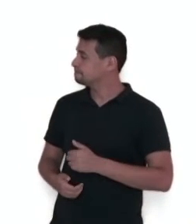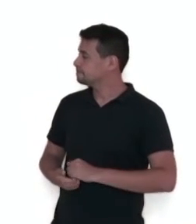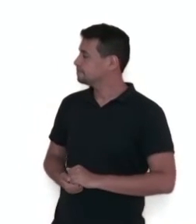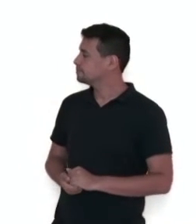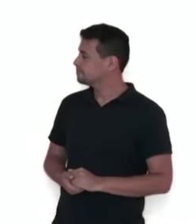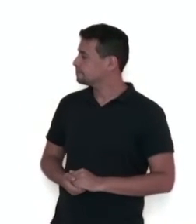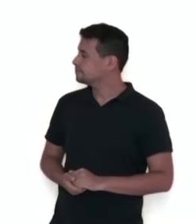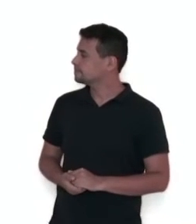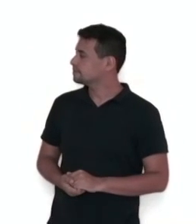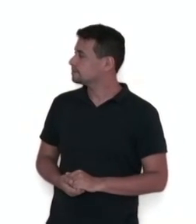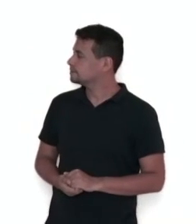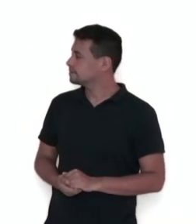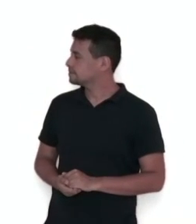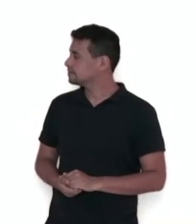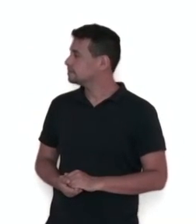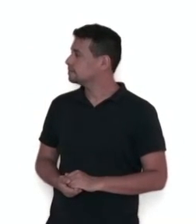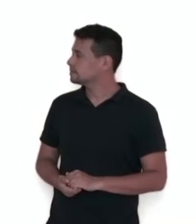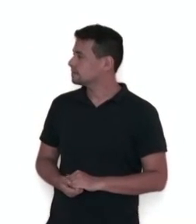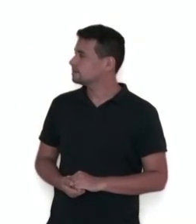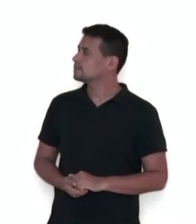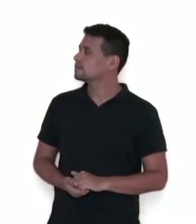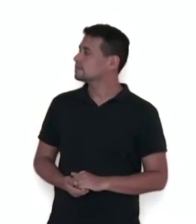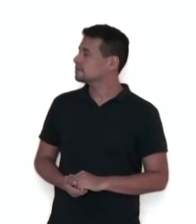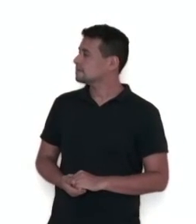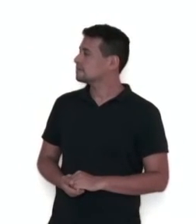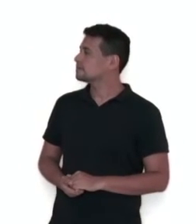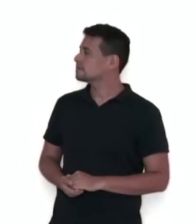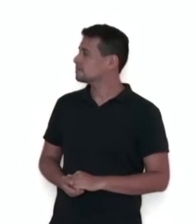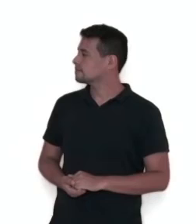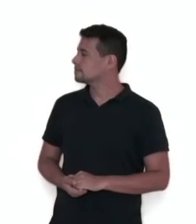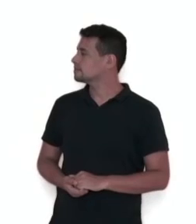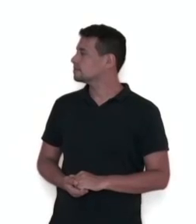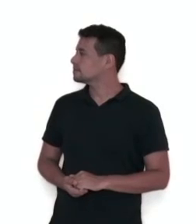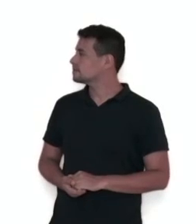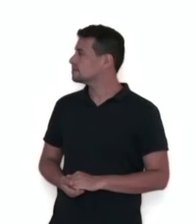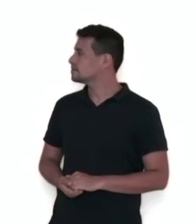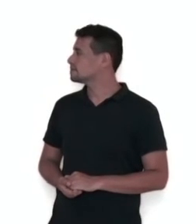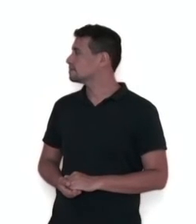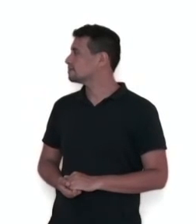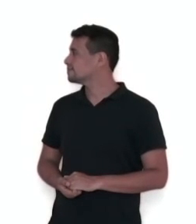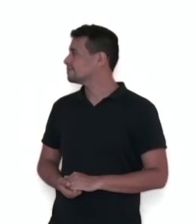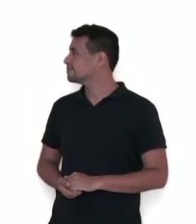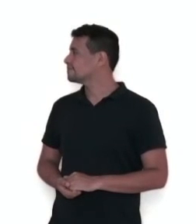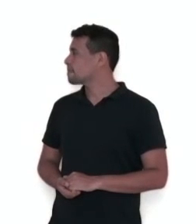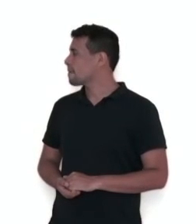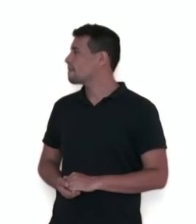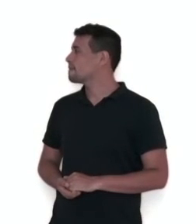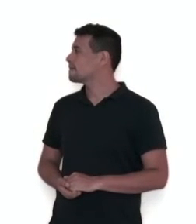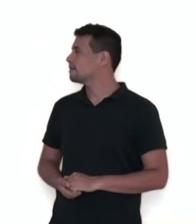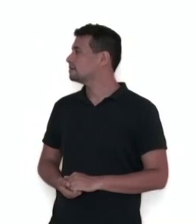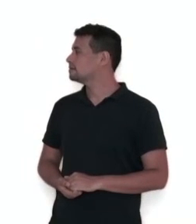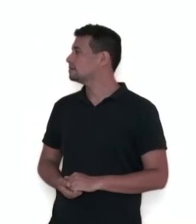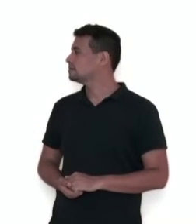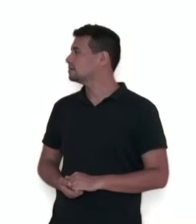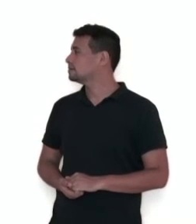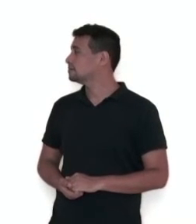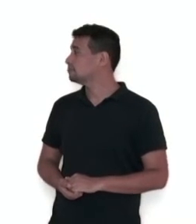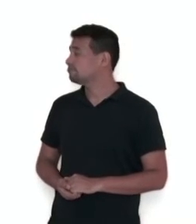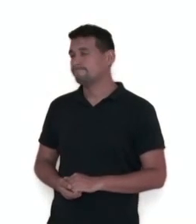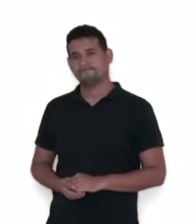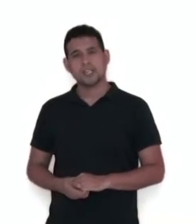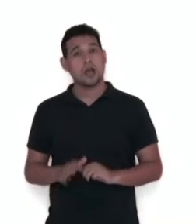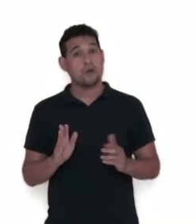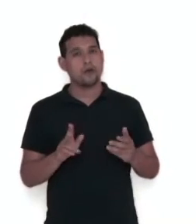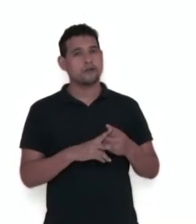nos enamoramos, vosotros os enamorasteis, ellos se enamoraron. E com o verbo